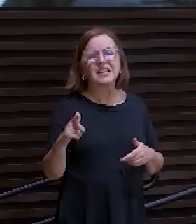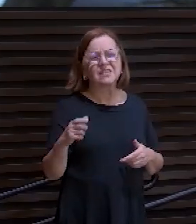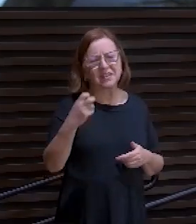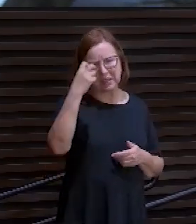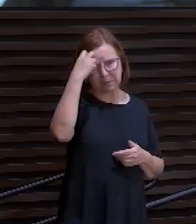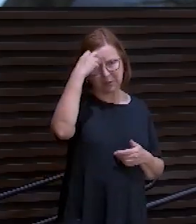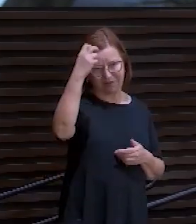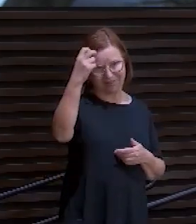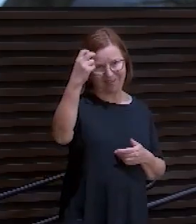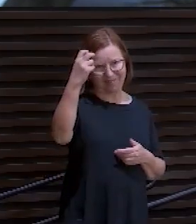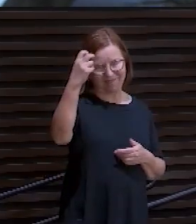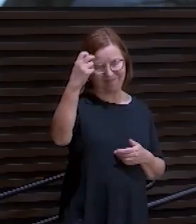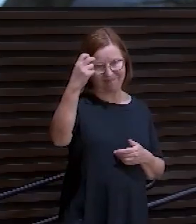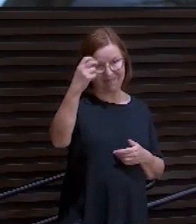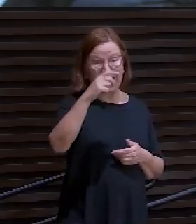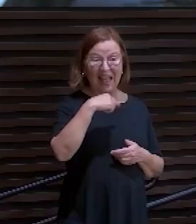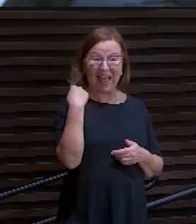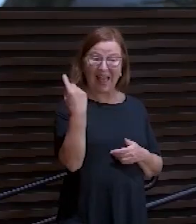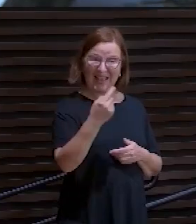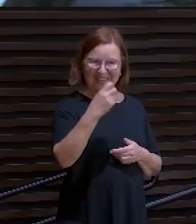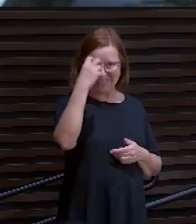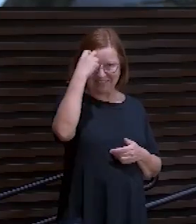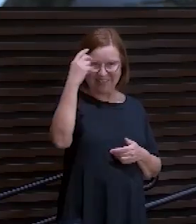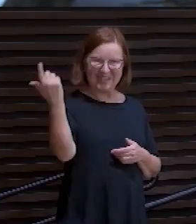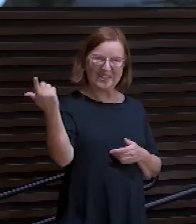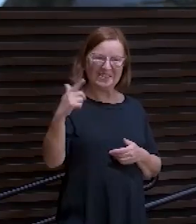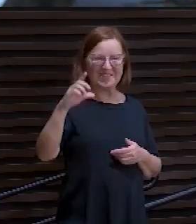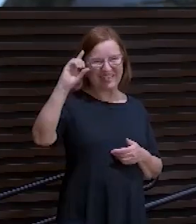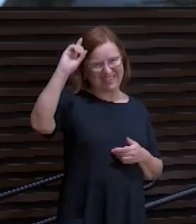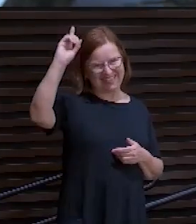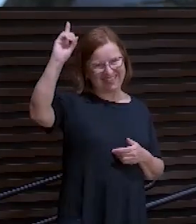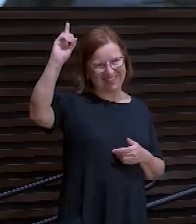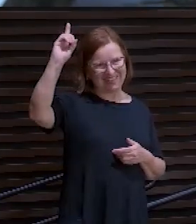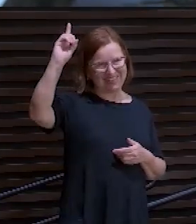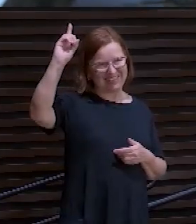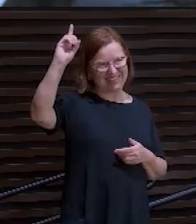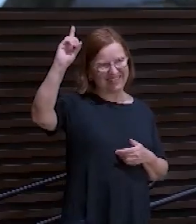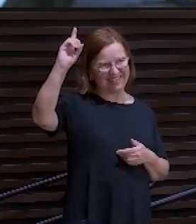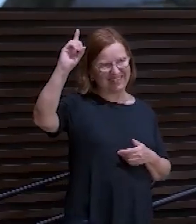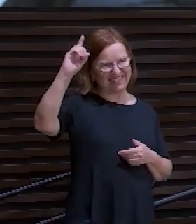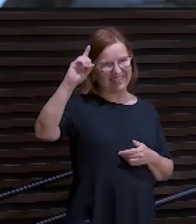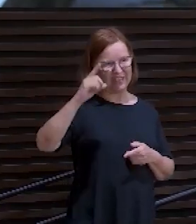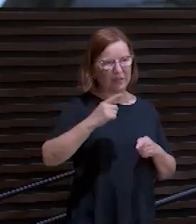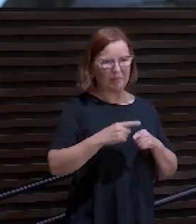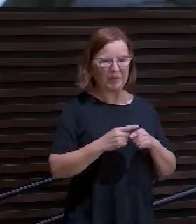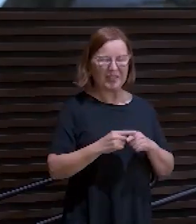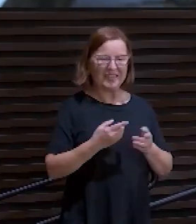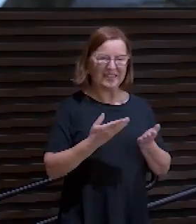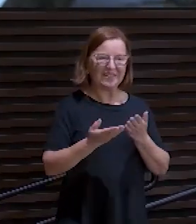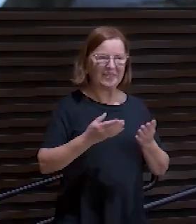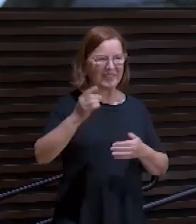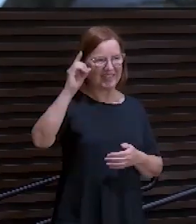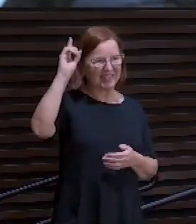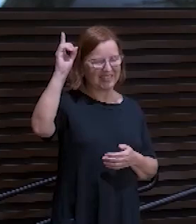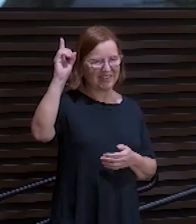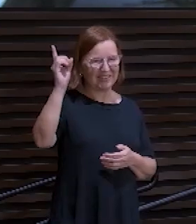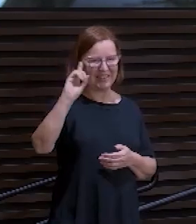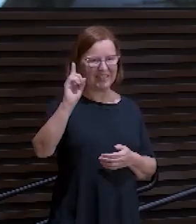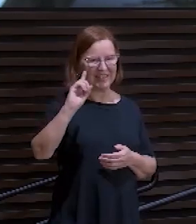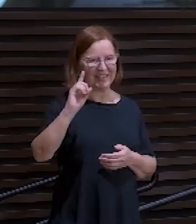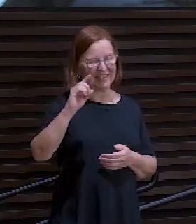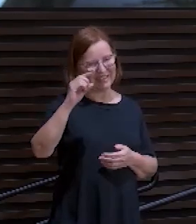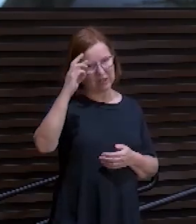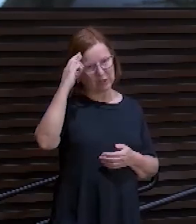nossa sabedoria, irmãos, procede de Deus. Porque servimos a Deus, então o Senhor